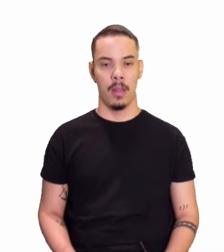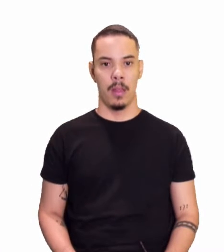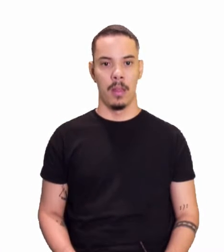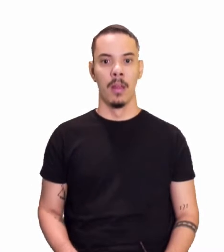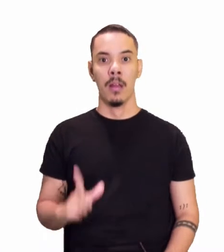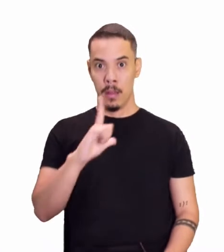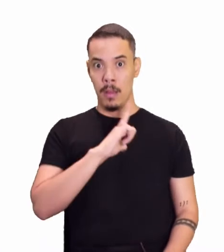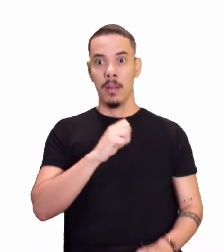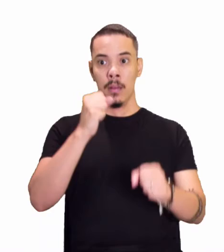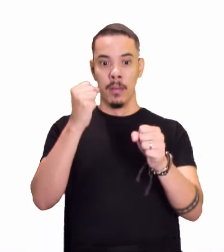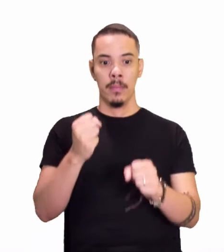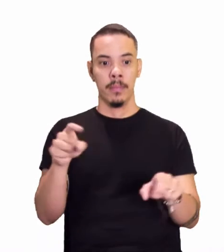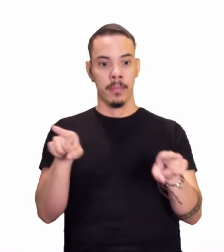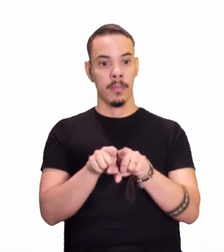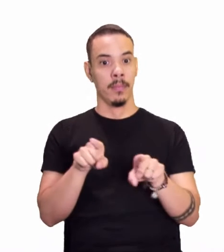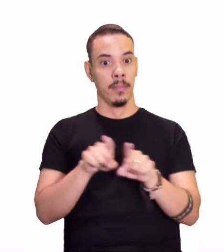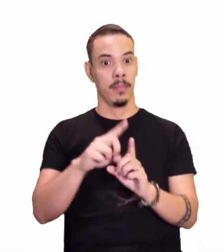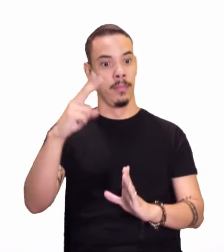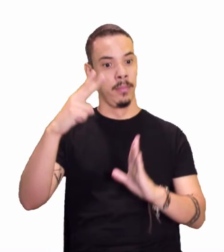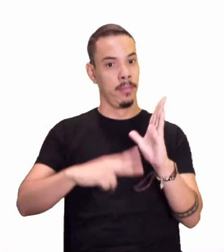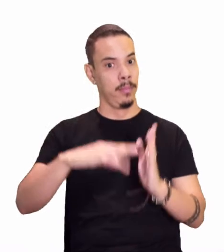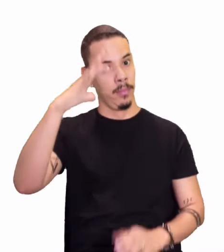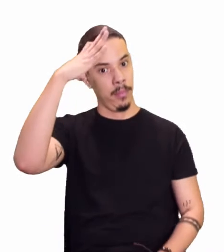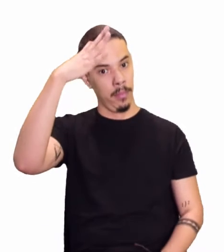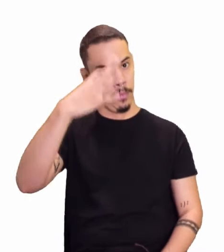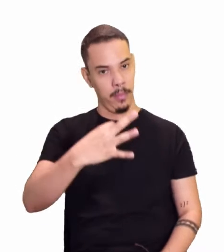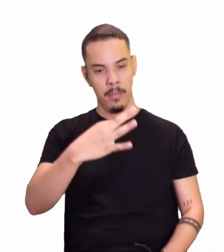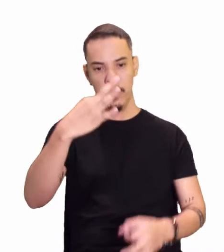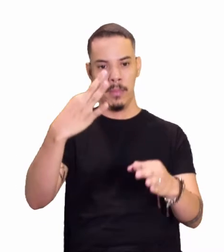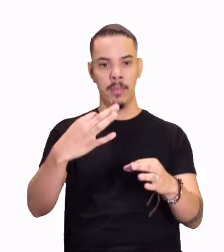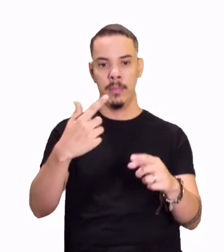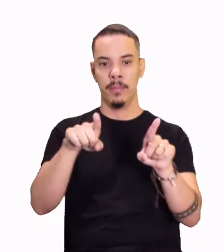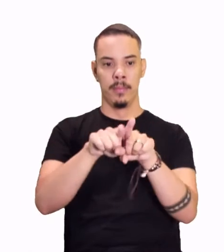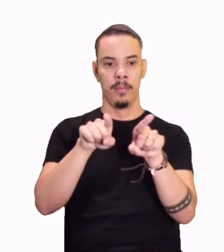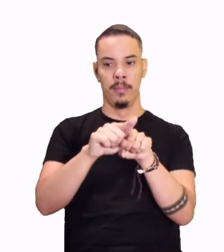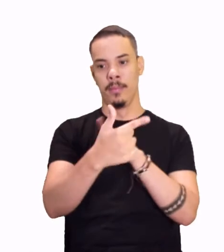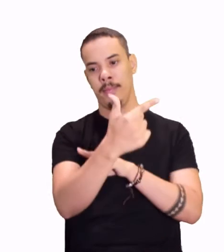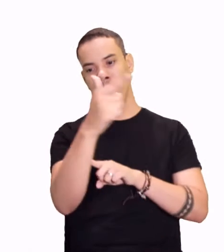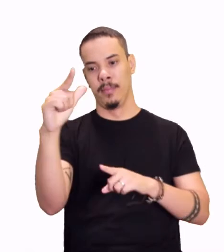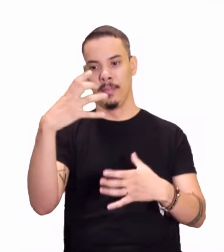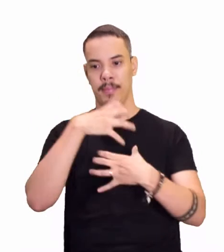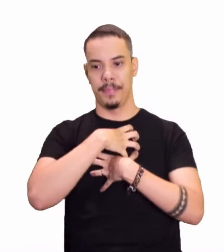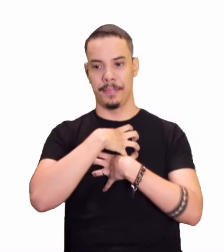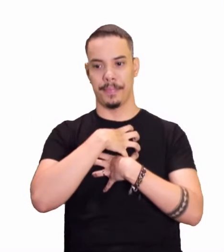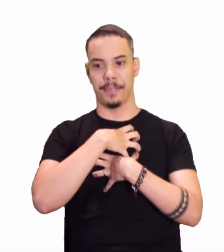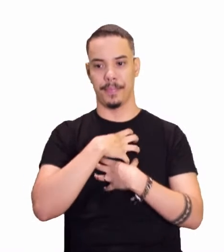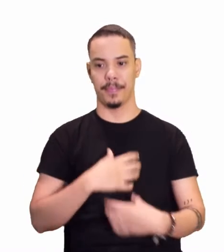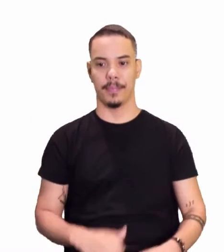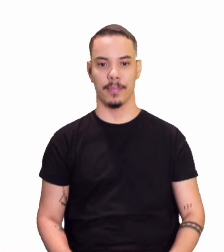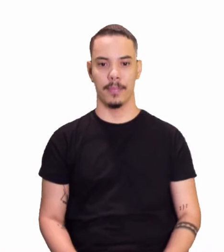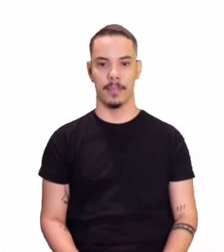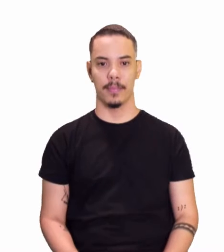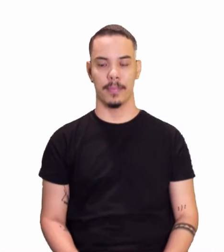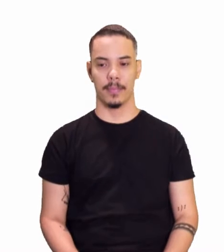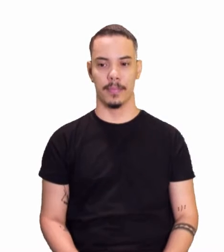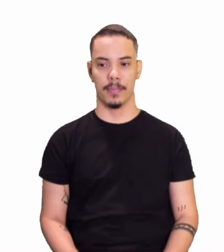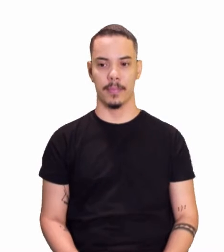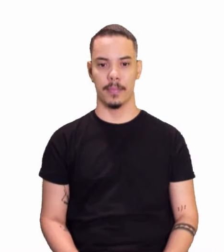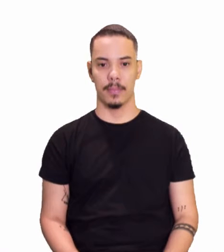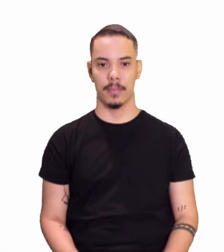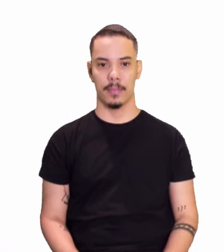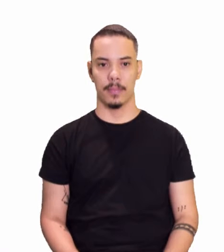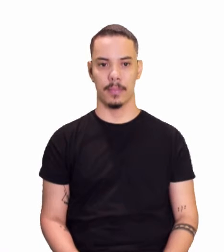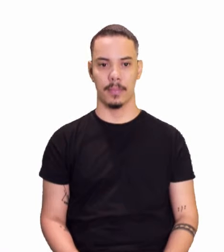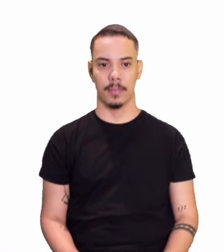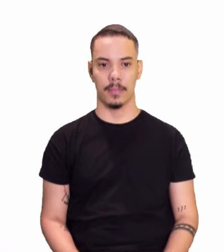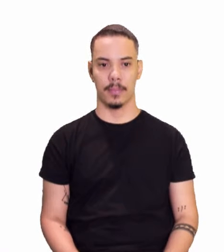ele poderia também fazer essa leitura. Sim. Tá bom? Interpretar dessa maneira. Tá bom? E já.